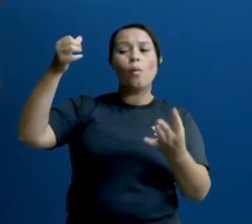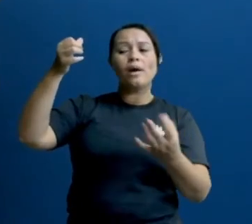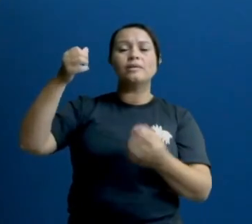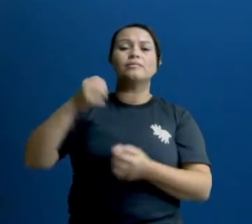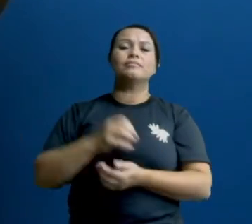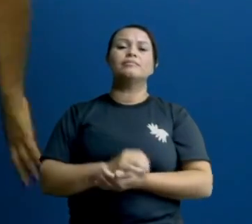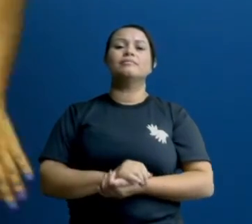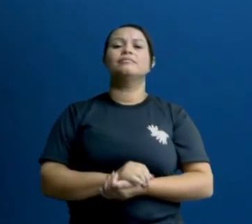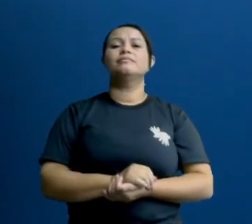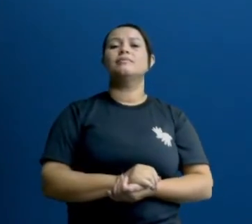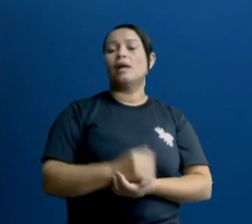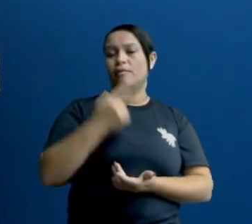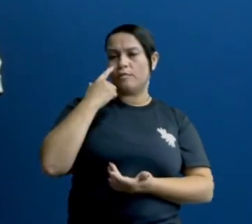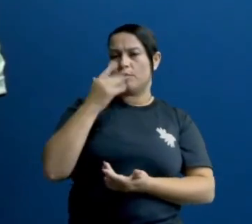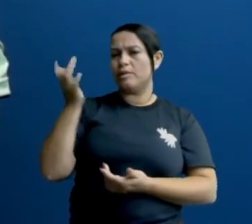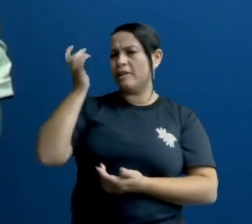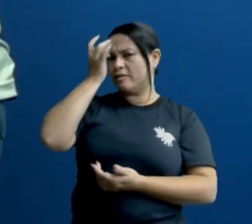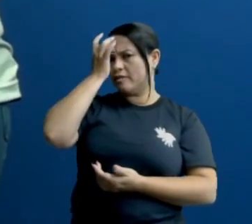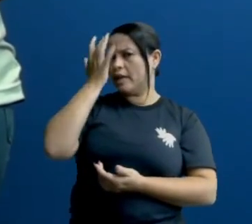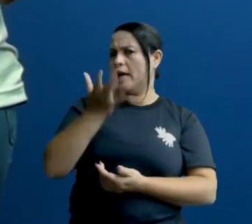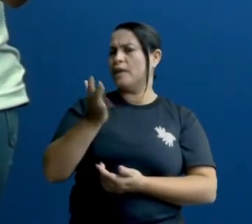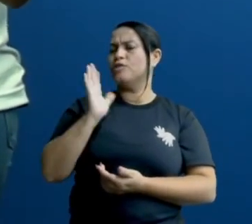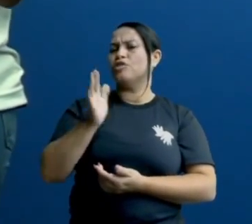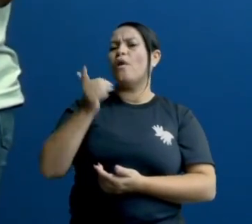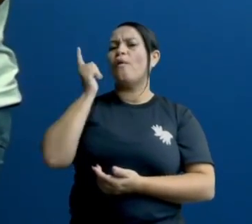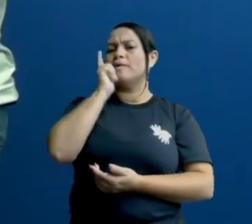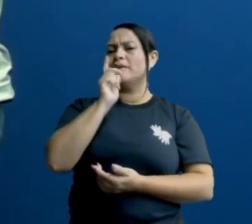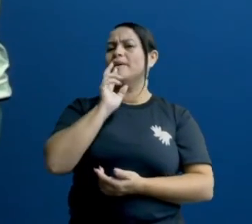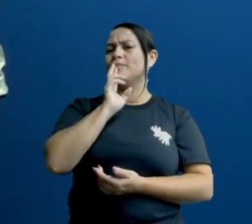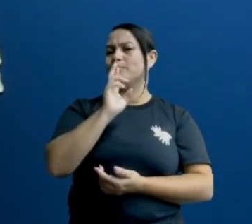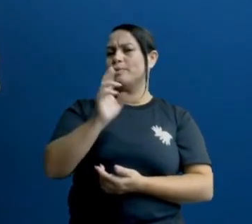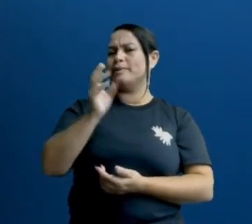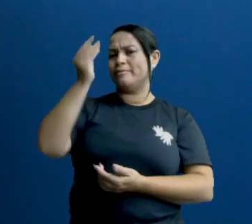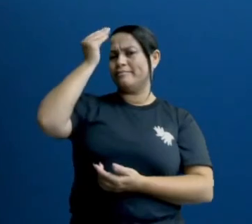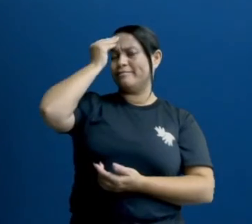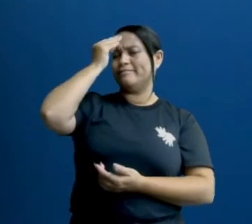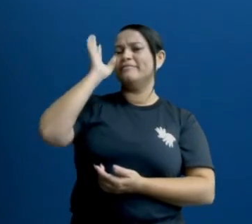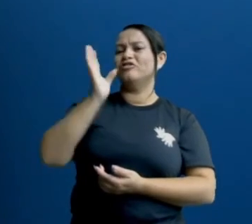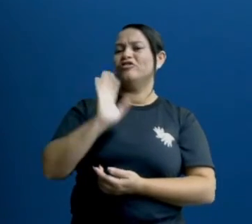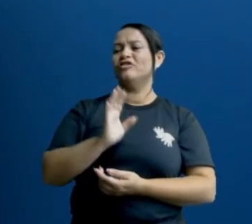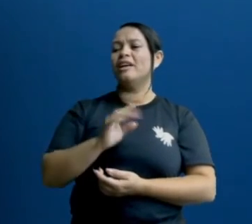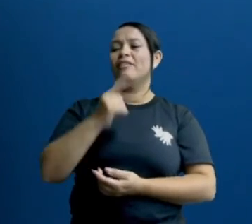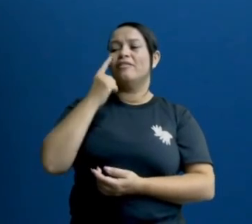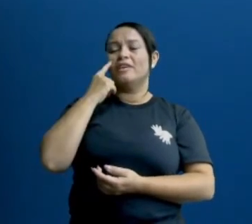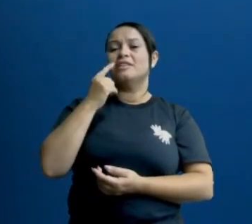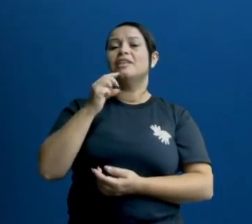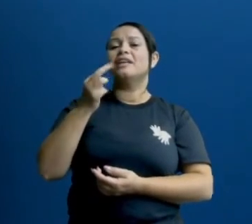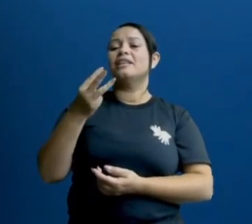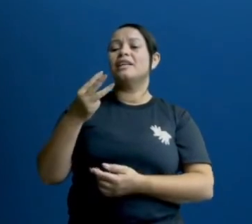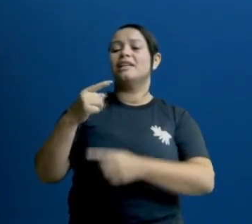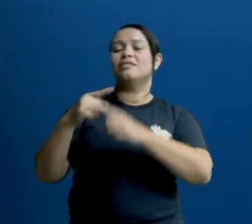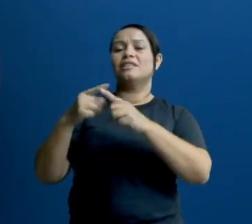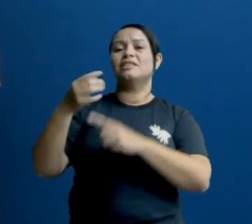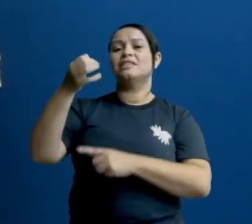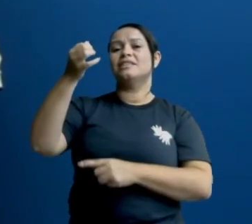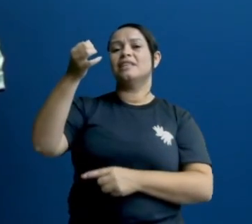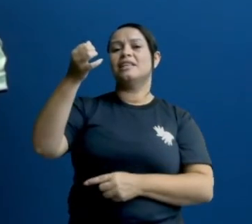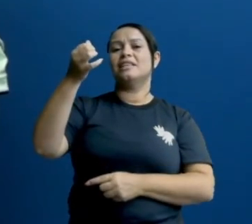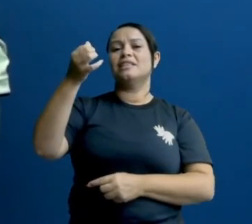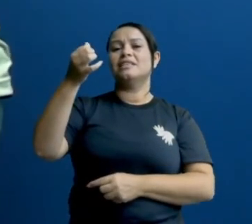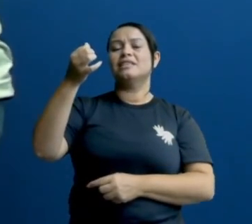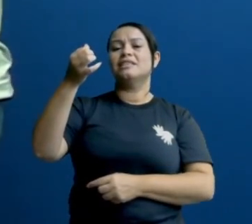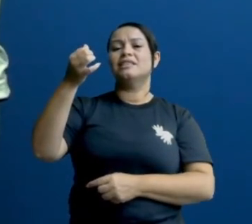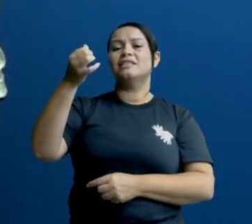3 vezes 6. Já tá fácil para você, né? Já consegue responder na mente. Dá quanto 3 vezes 6?